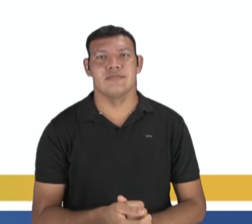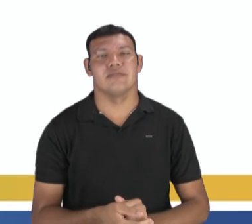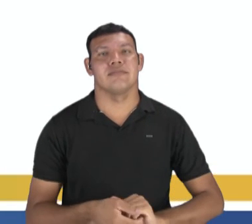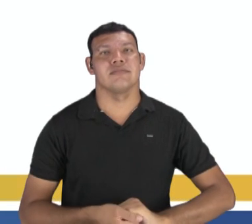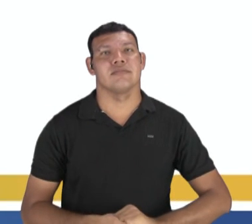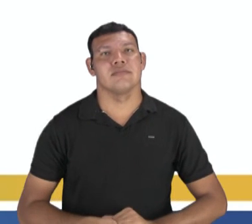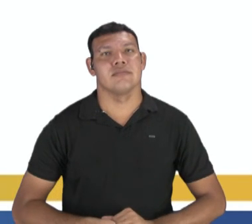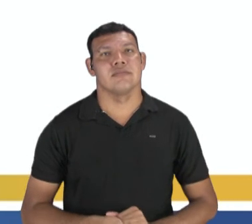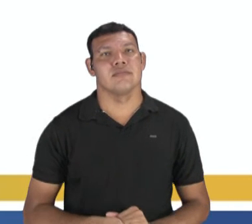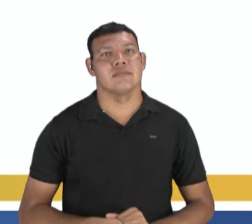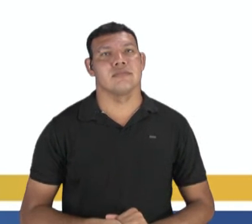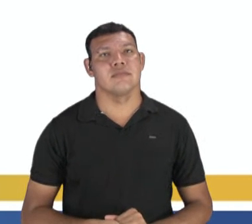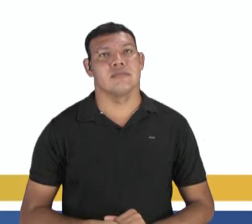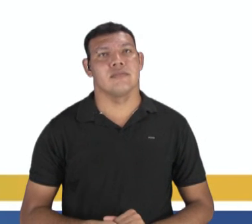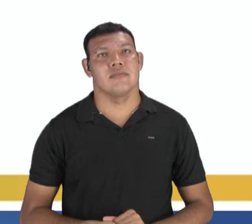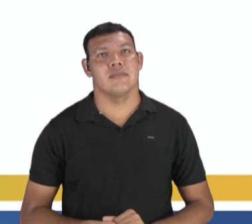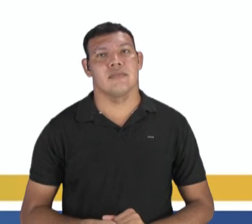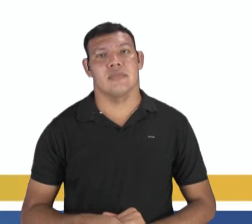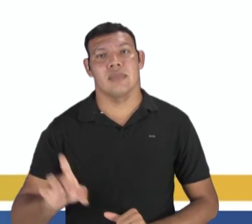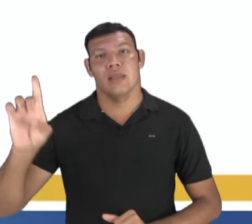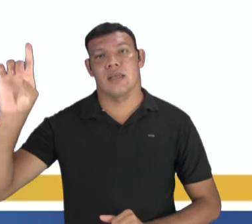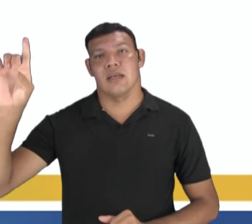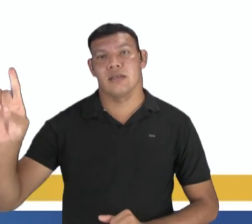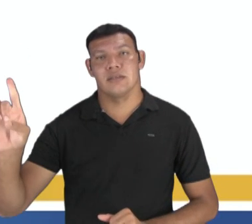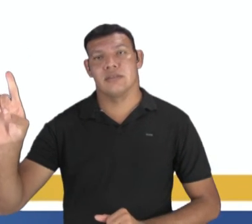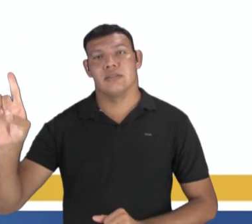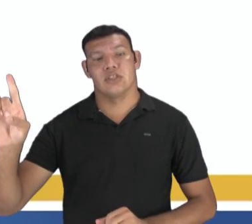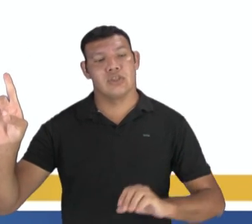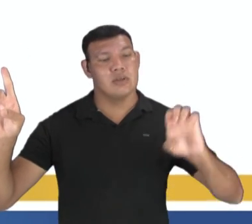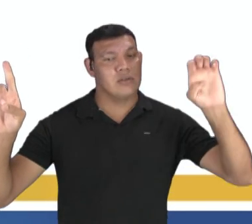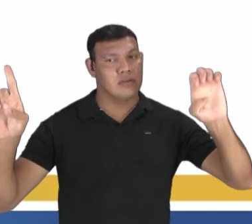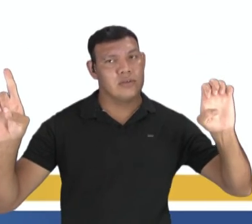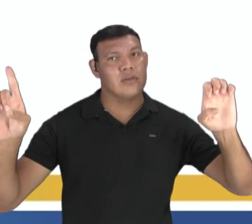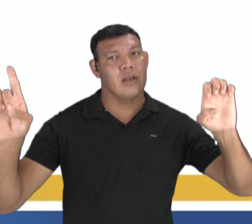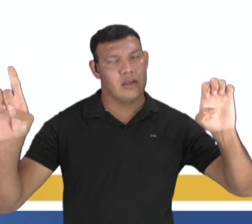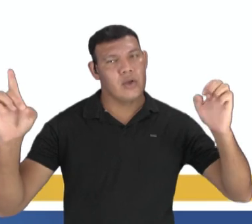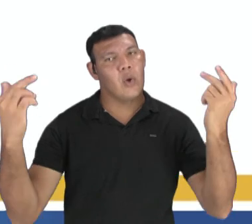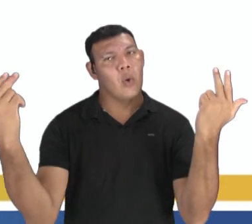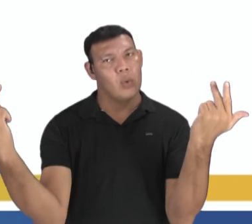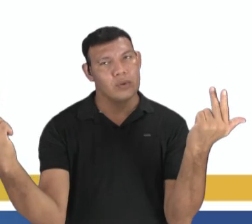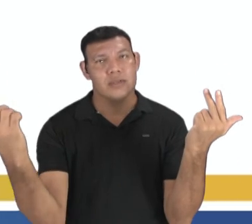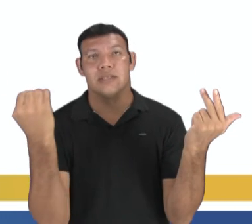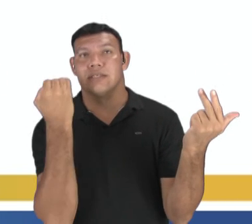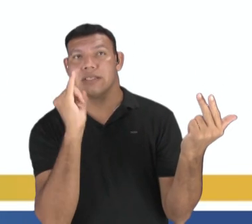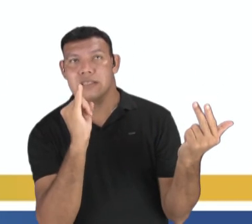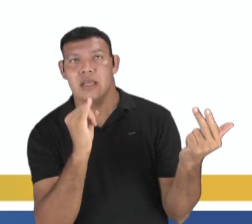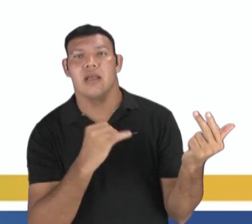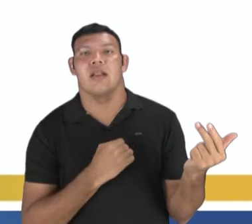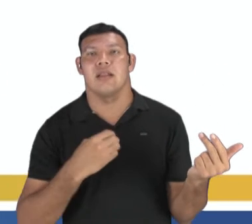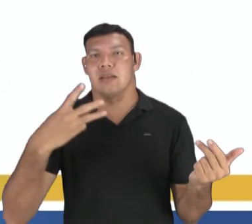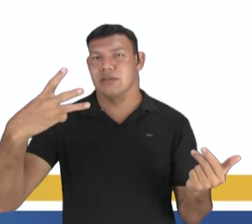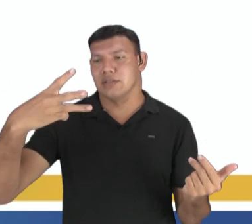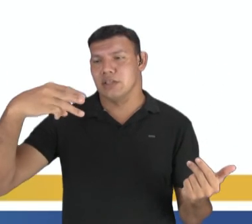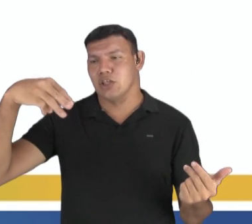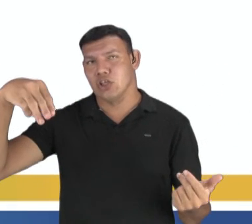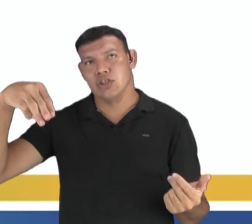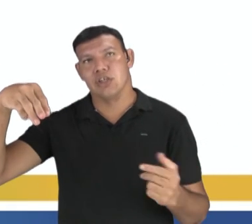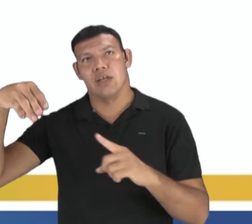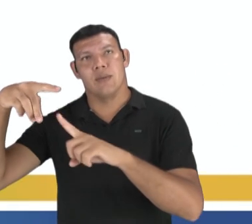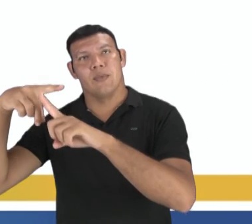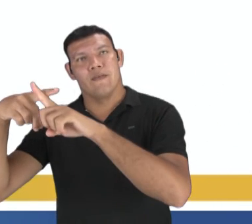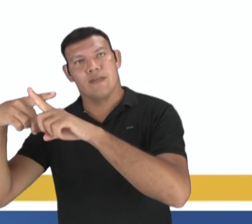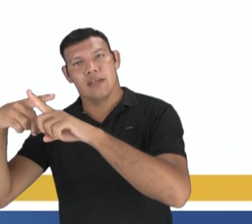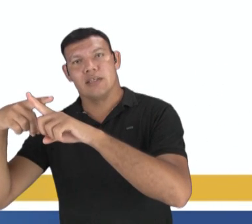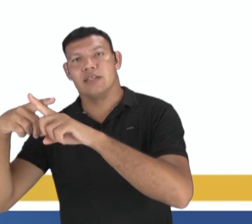está do lado direito. Como é que o lado direito aqui vai ser igual ao lado esquerdo? É se tiver a mesma expressão, né? Os mesmos